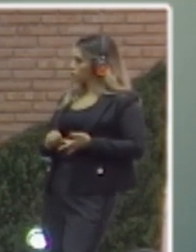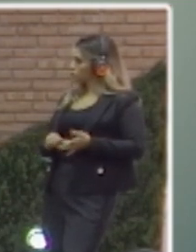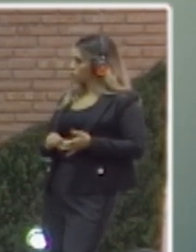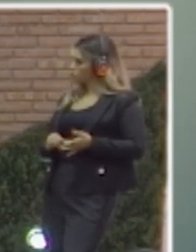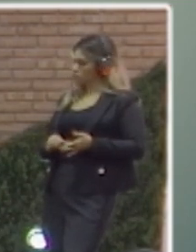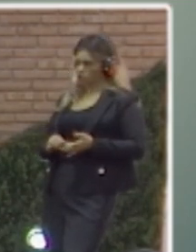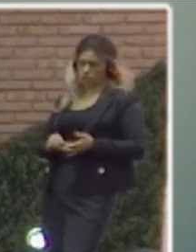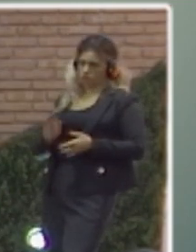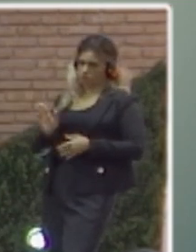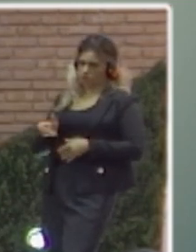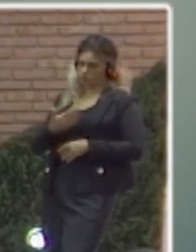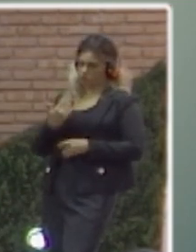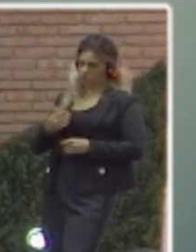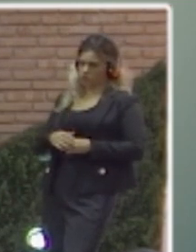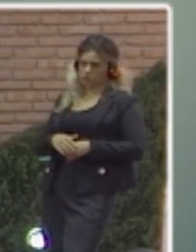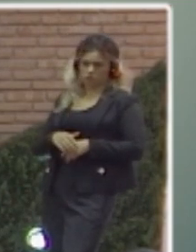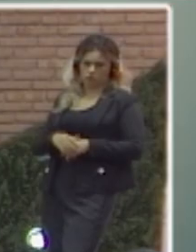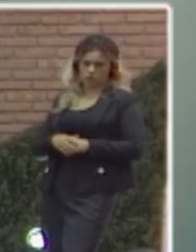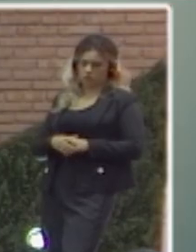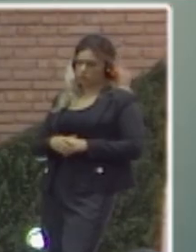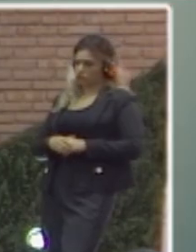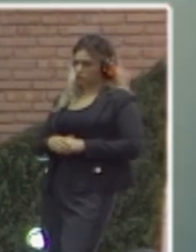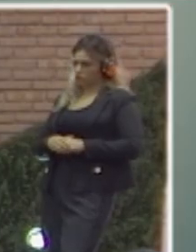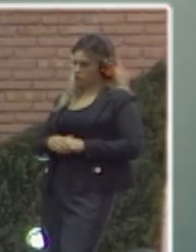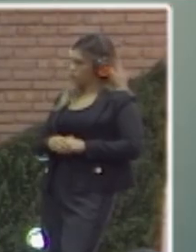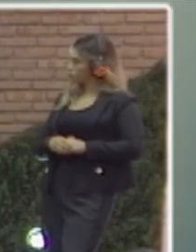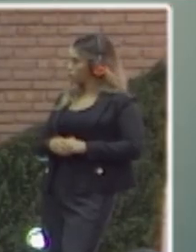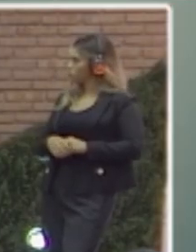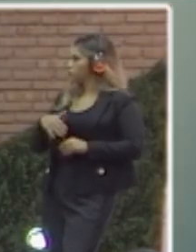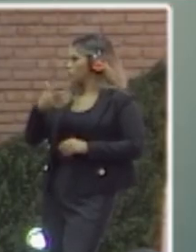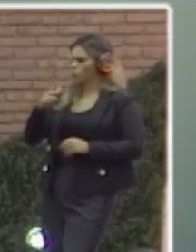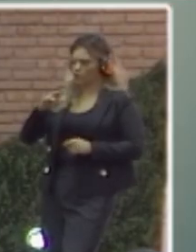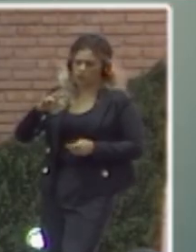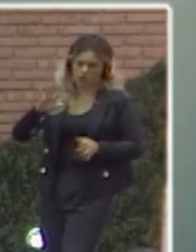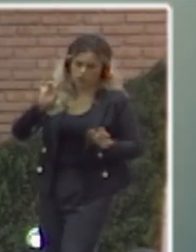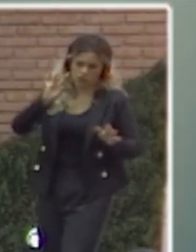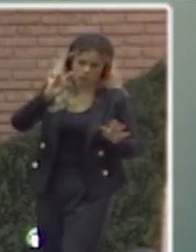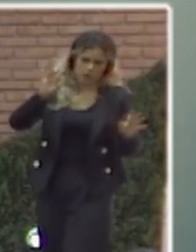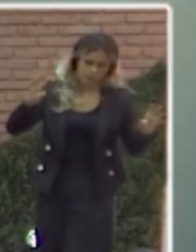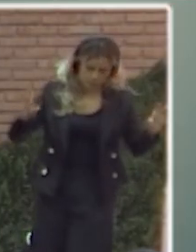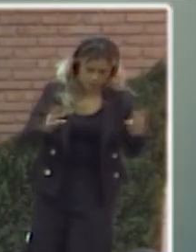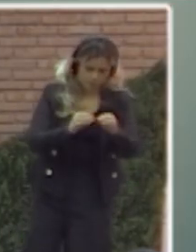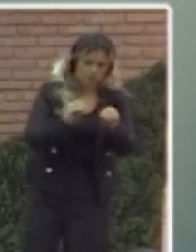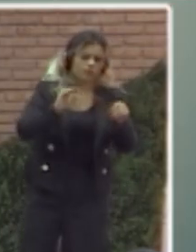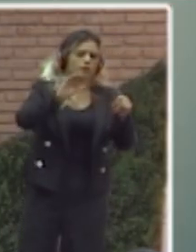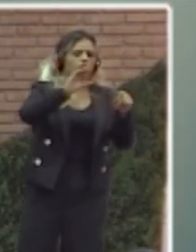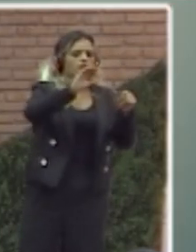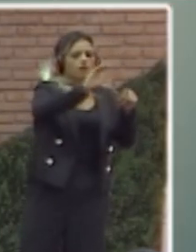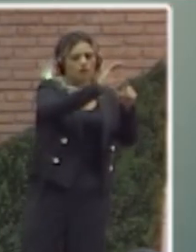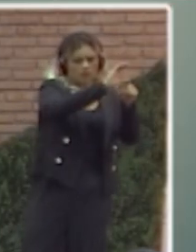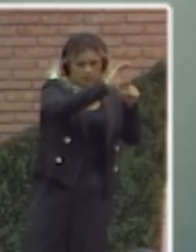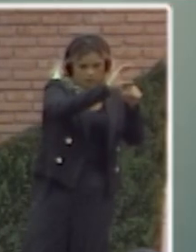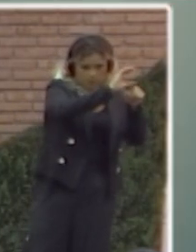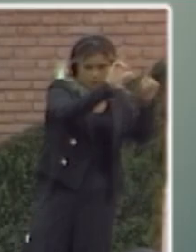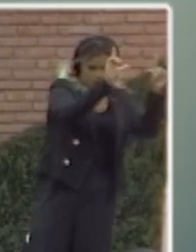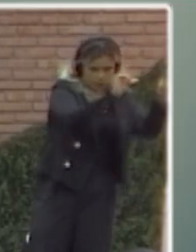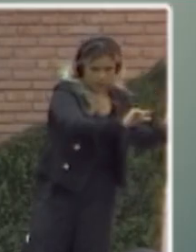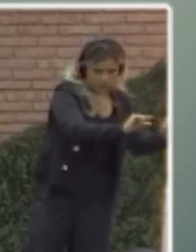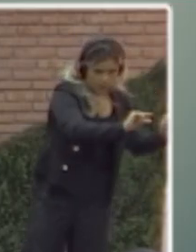Vou passar aqui. Gera uma redução significativa de carbon